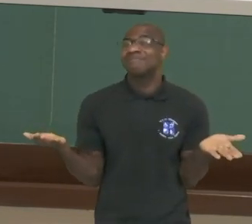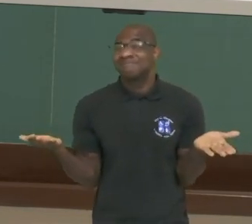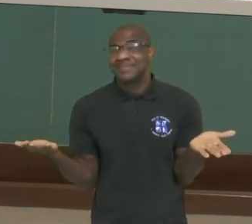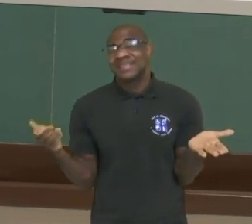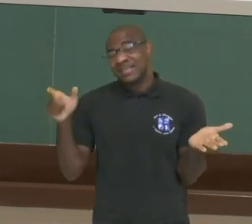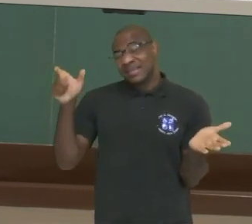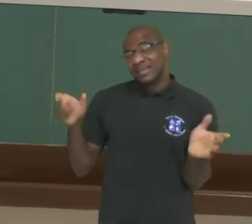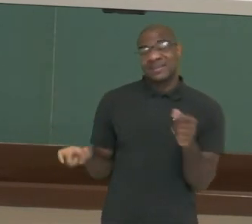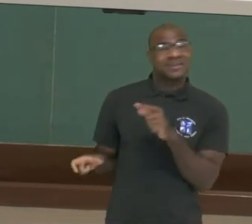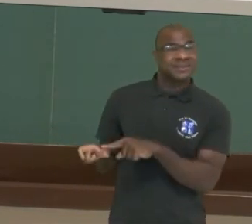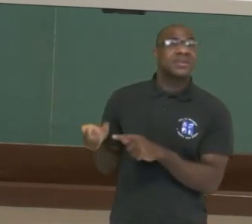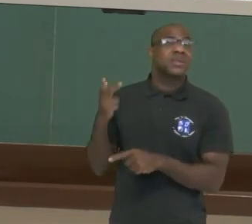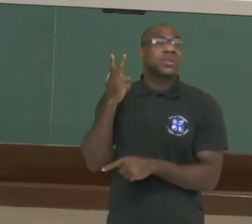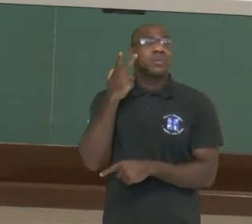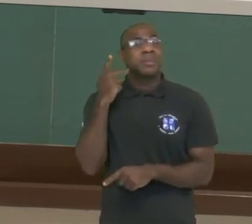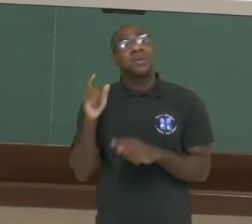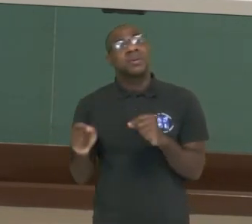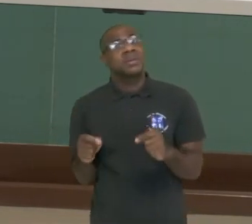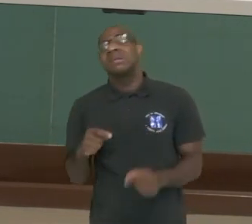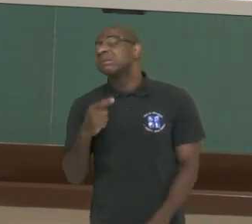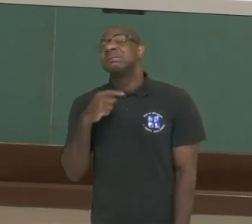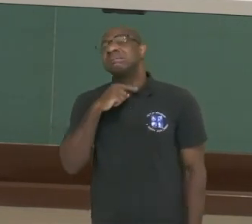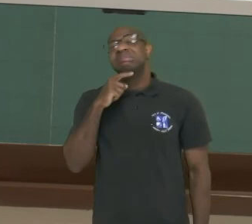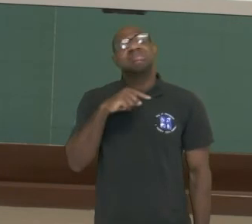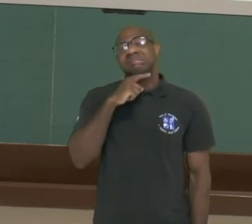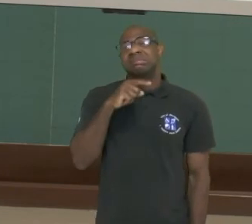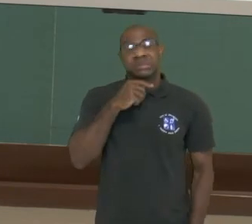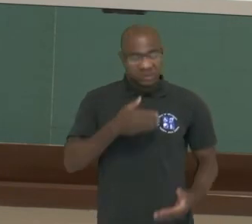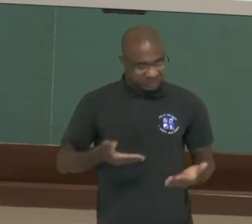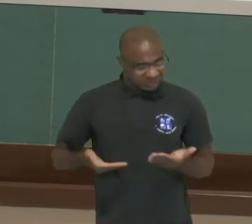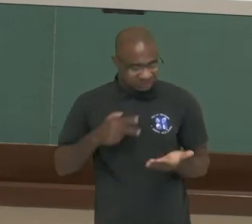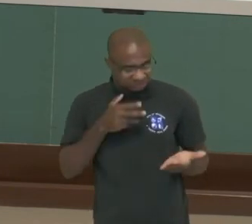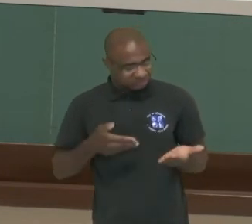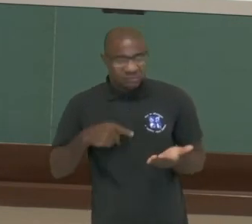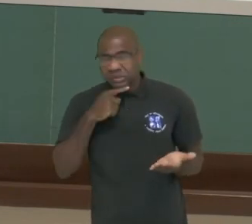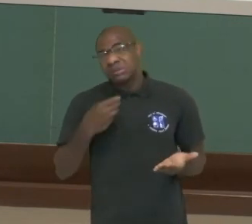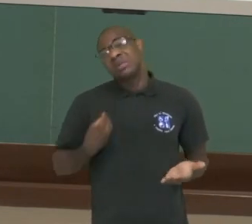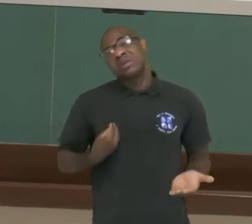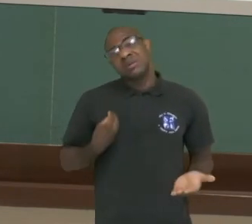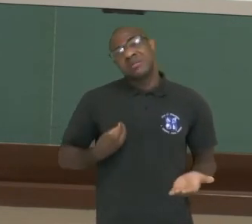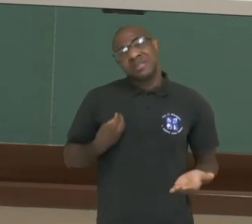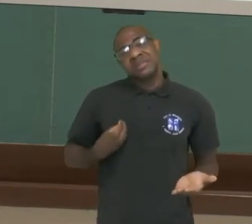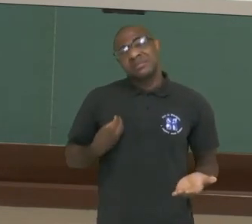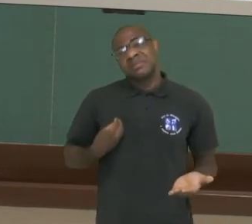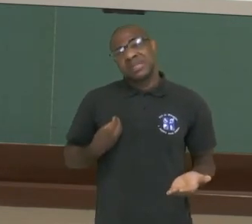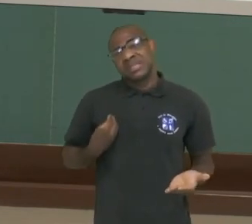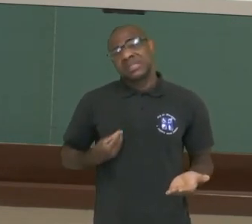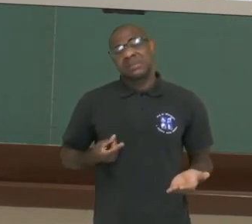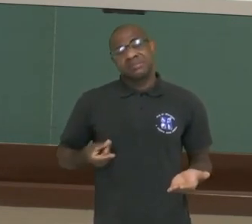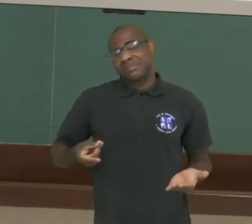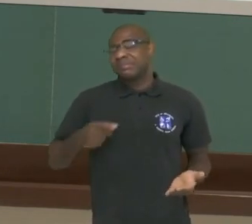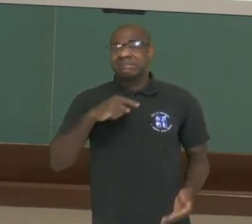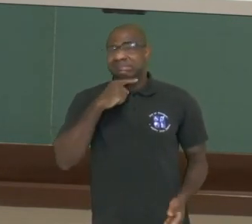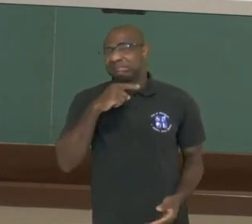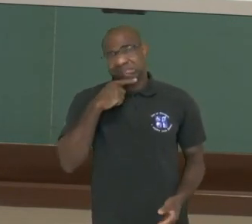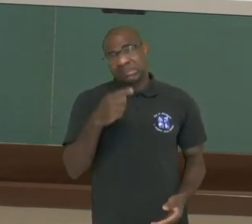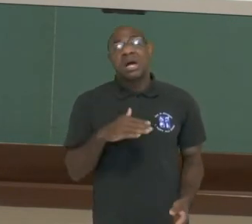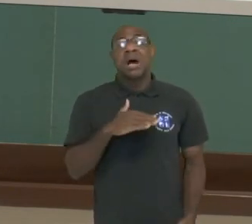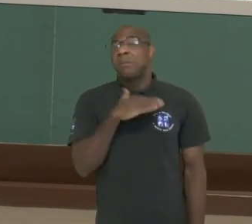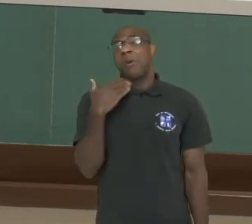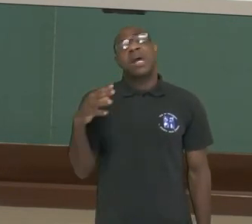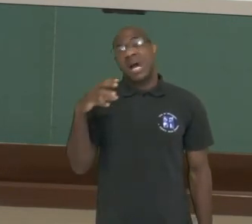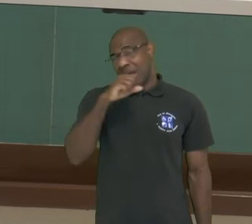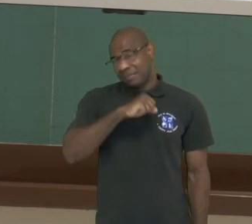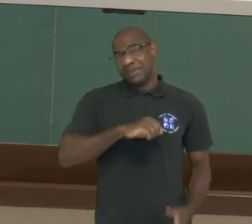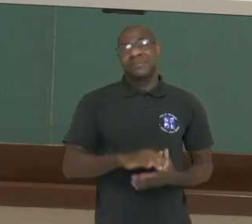indivíduo normalmente não consiga ter aí uma vida longa, né? Normalmente aí tem uma